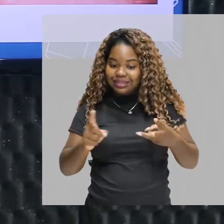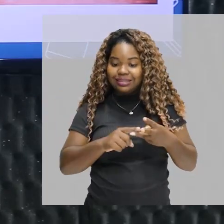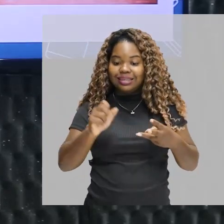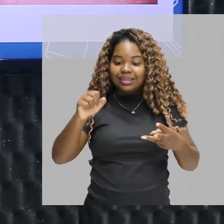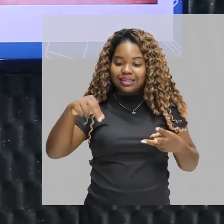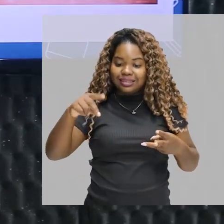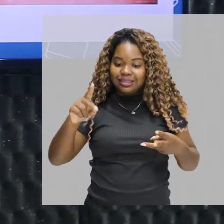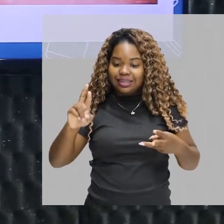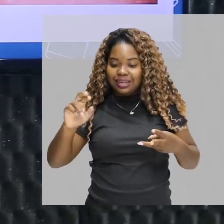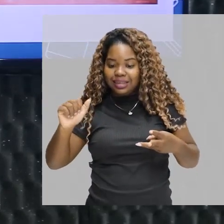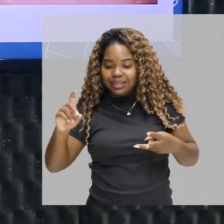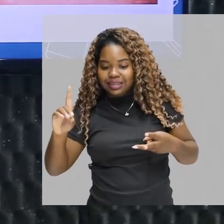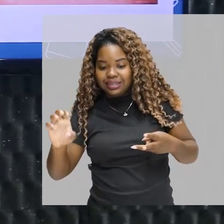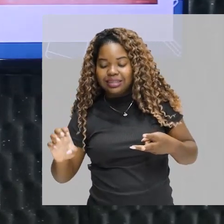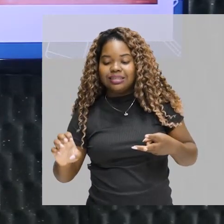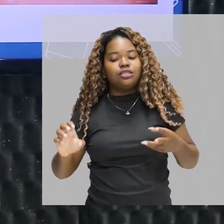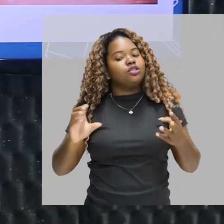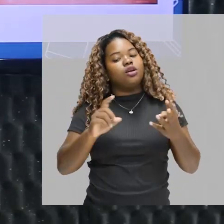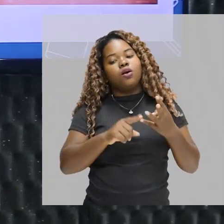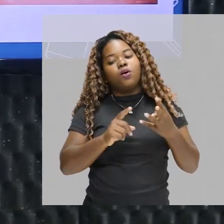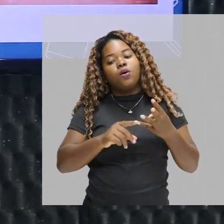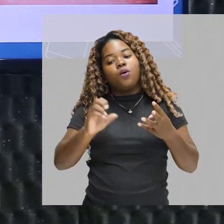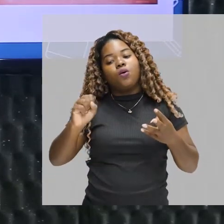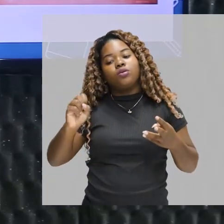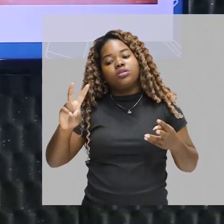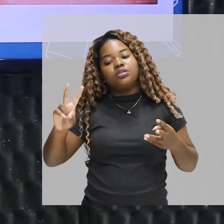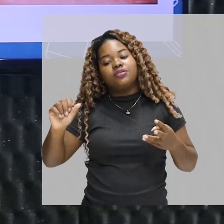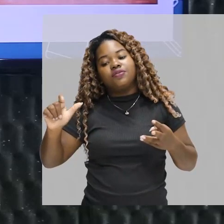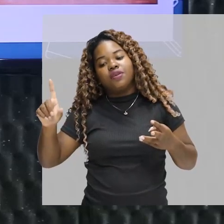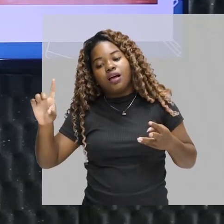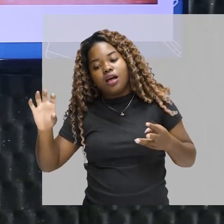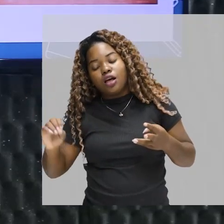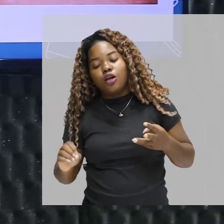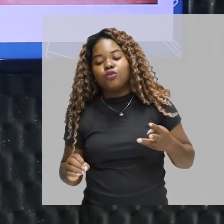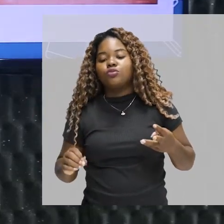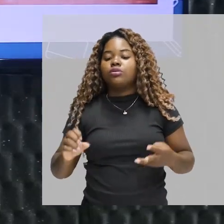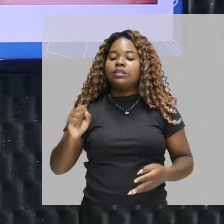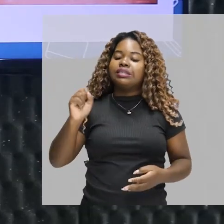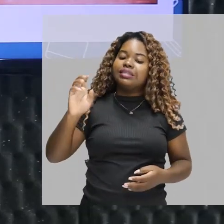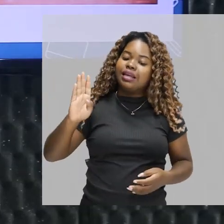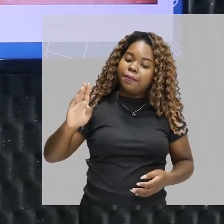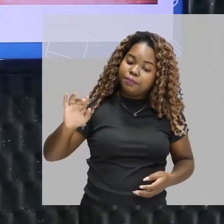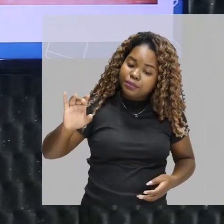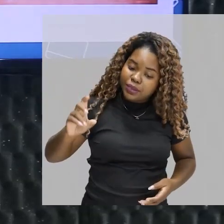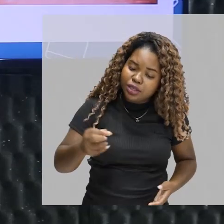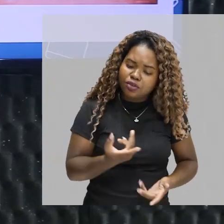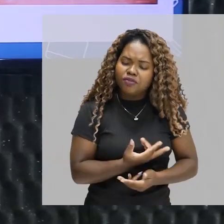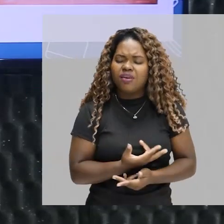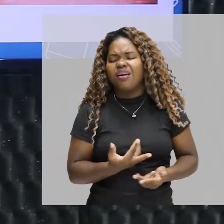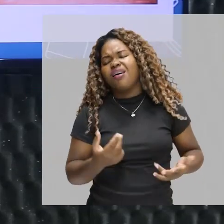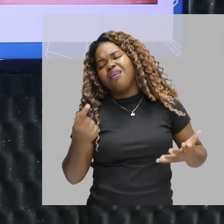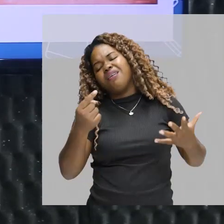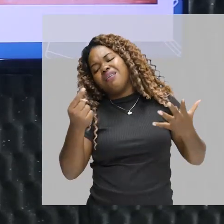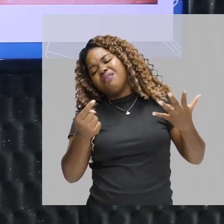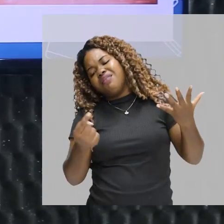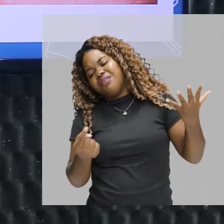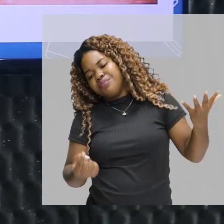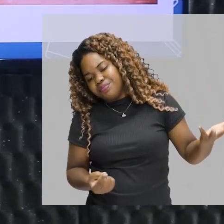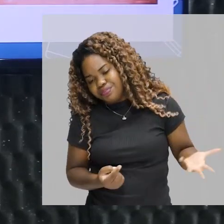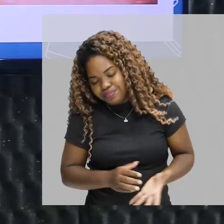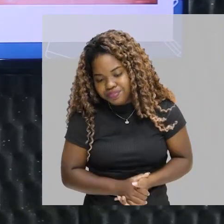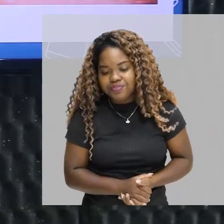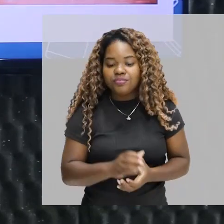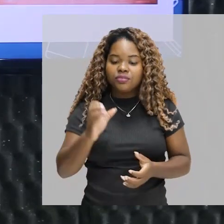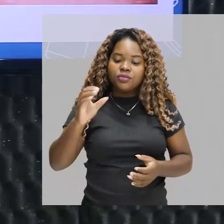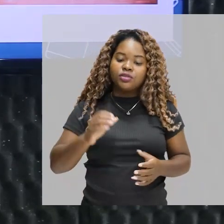de Andrade, Oswald de Andrade, o próprio Fernando Sabino, o Carlos Drummond de